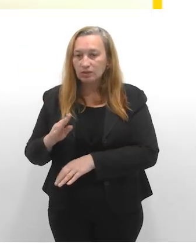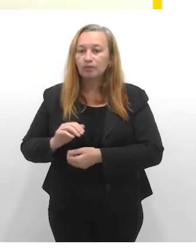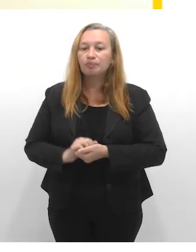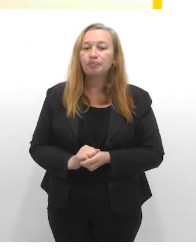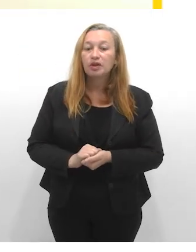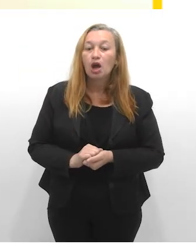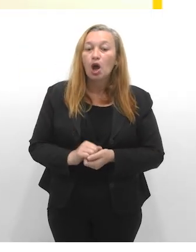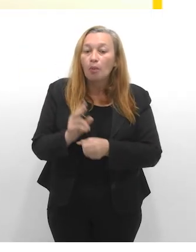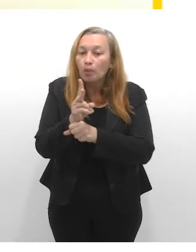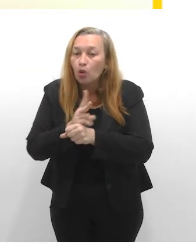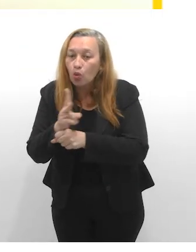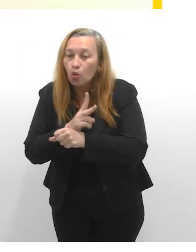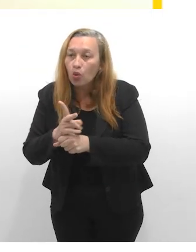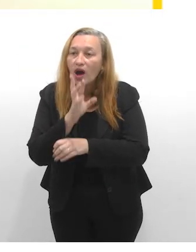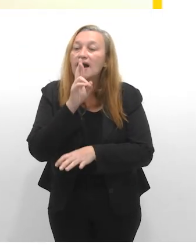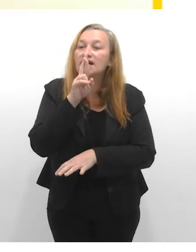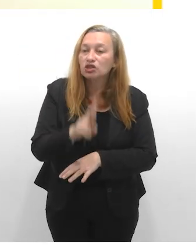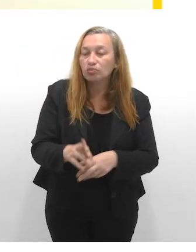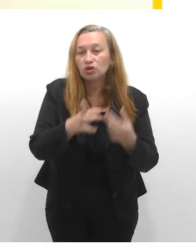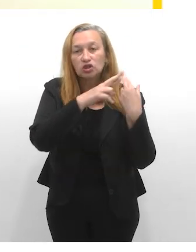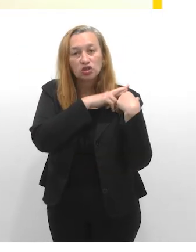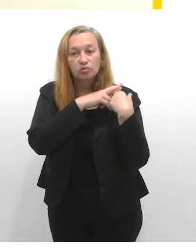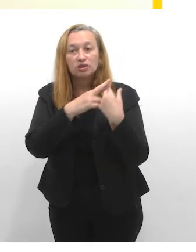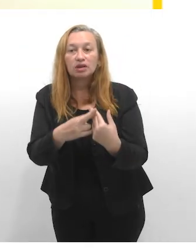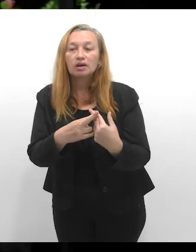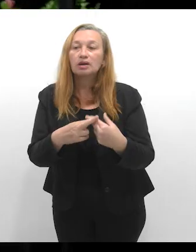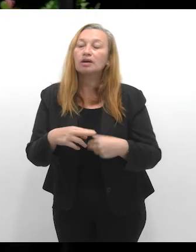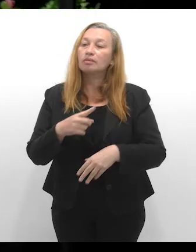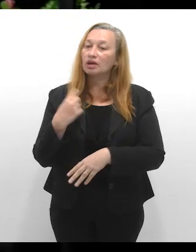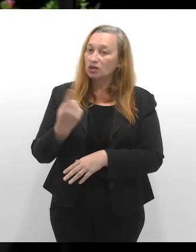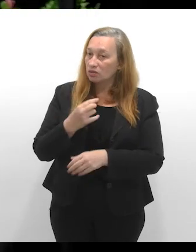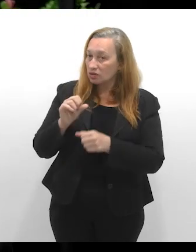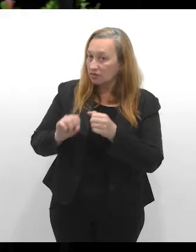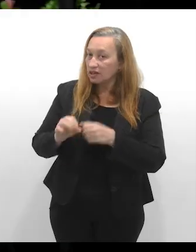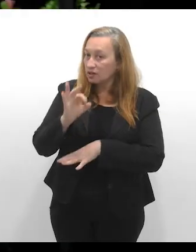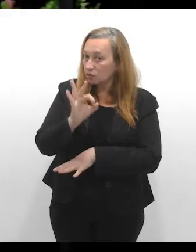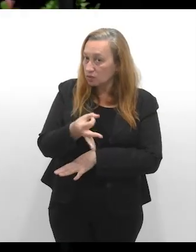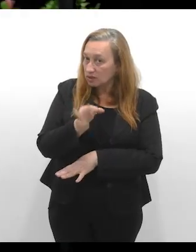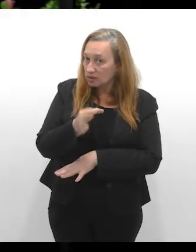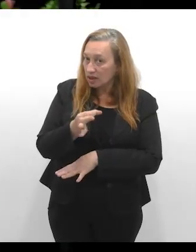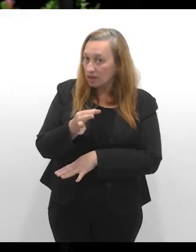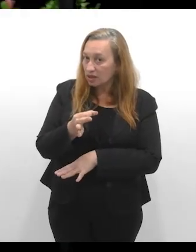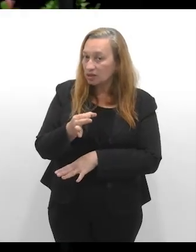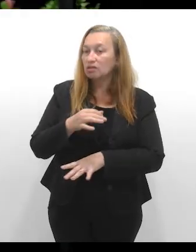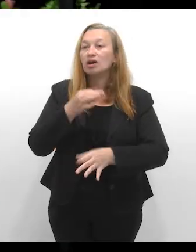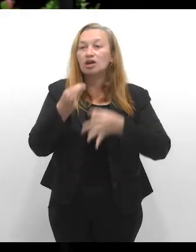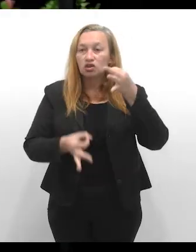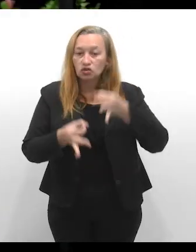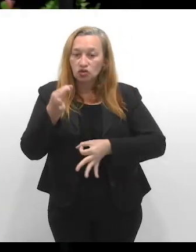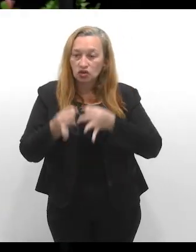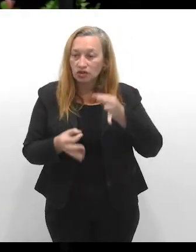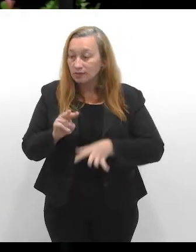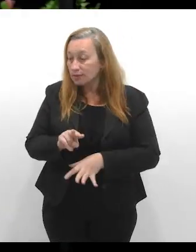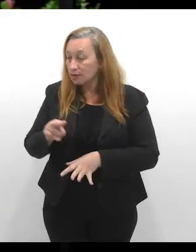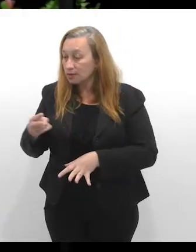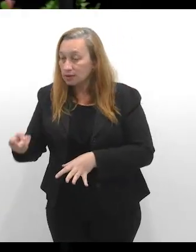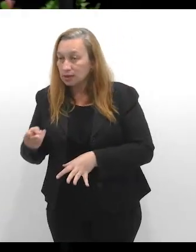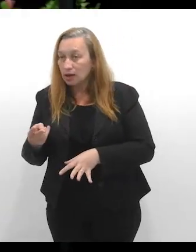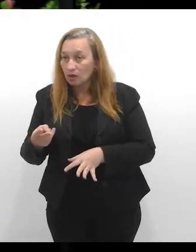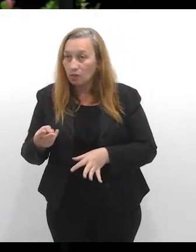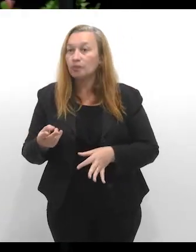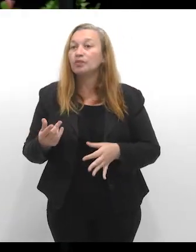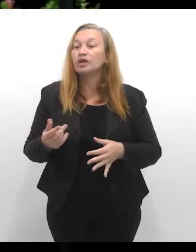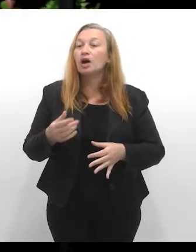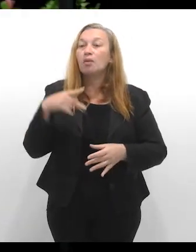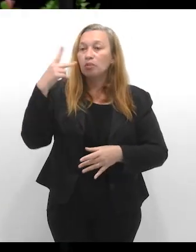essa perspectiva de buscar respostas e responsabilizações para que a gente faça efetivamente essa justiça